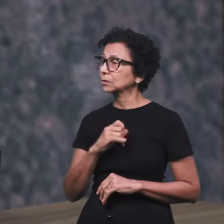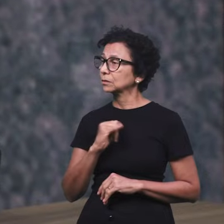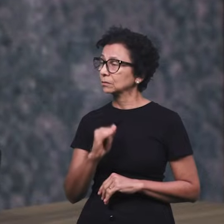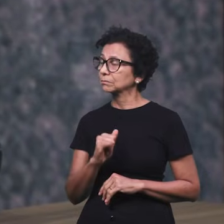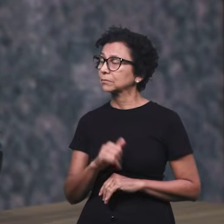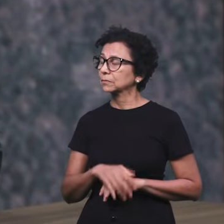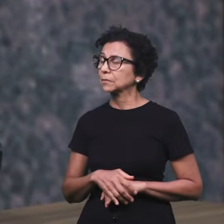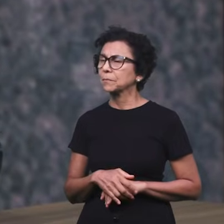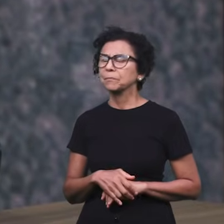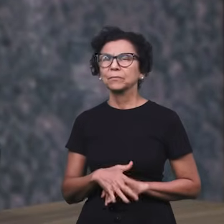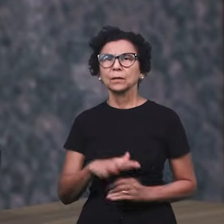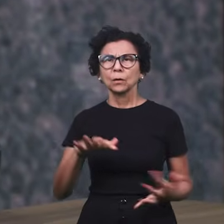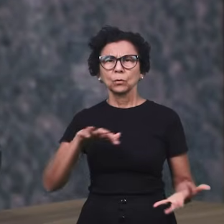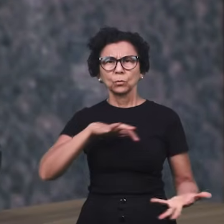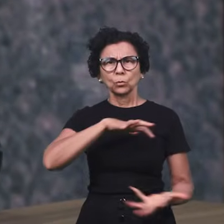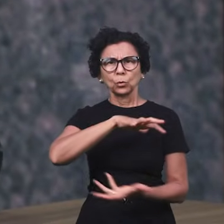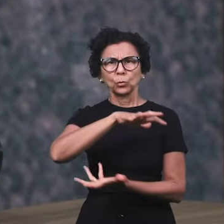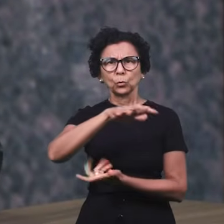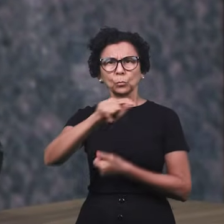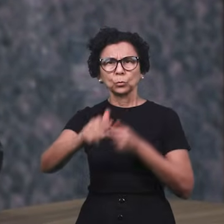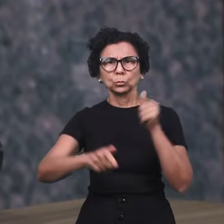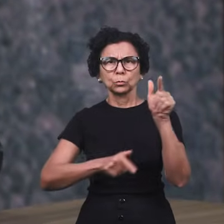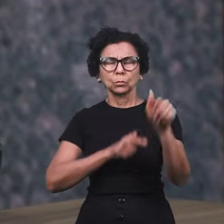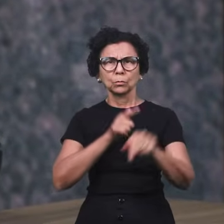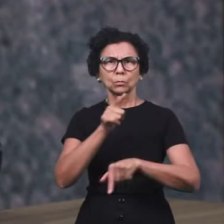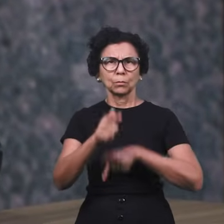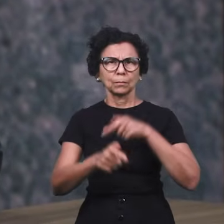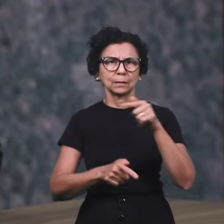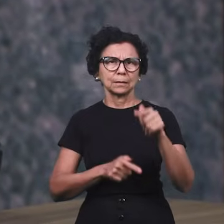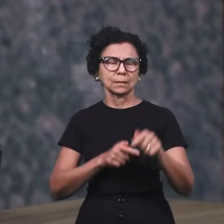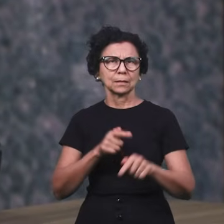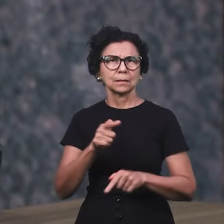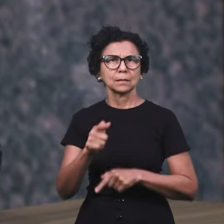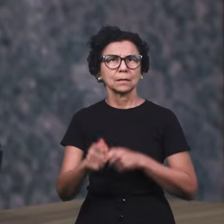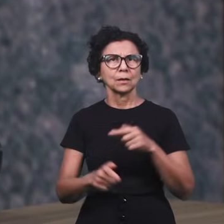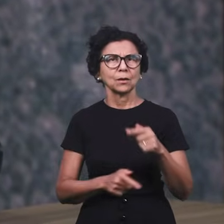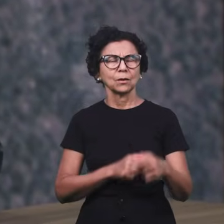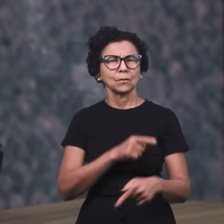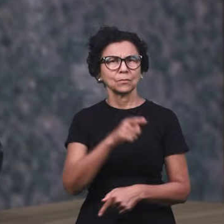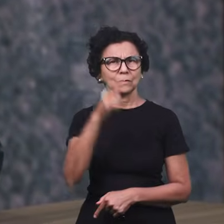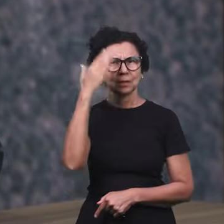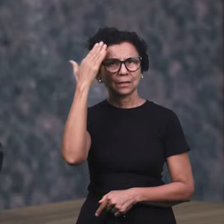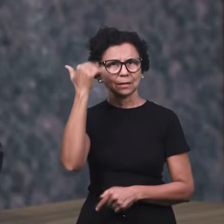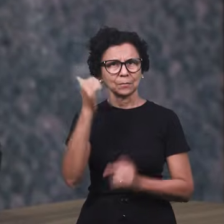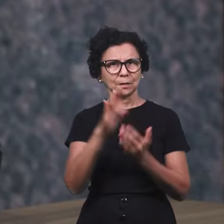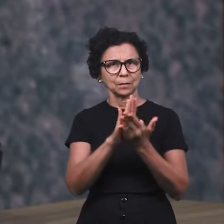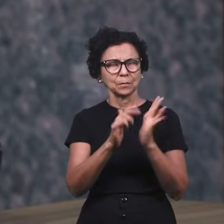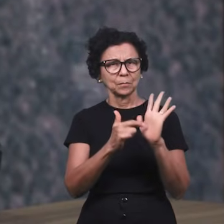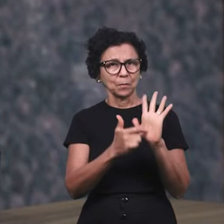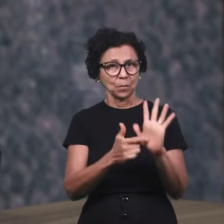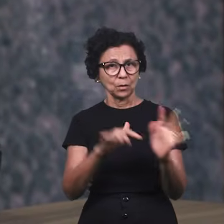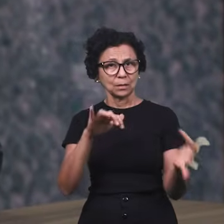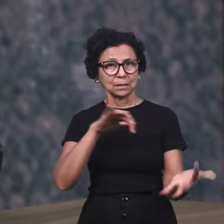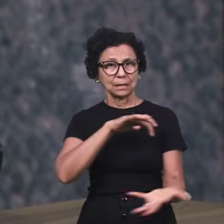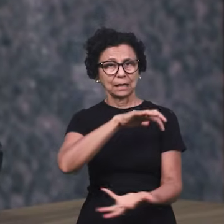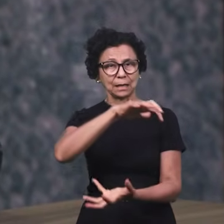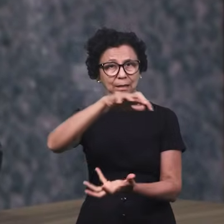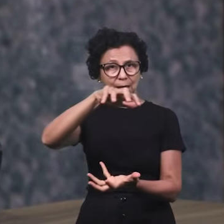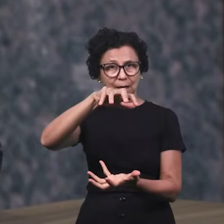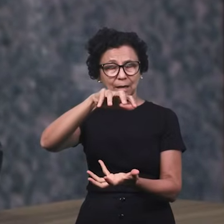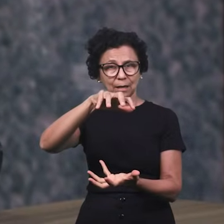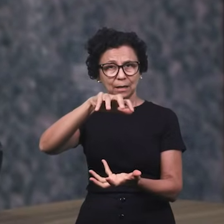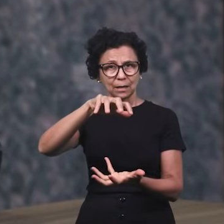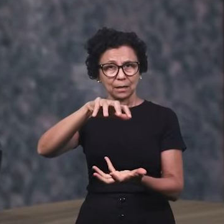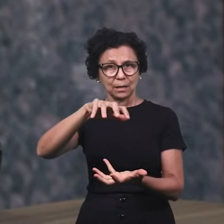Carlos fez, fala em globalização. Os irmãos sabiam que a Bíblia diz que a Terra é um globo? Isaías 40,